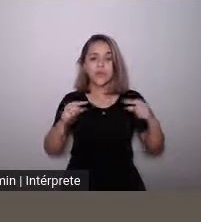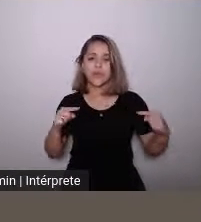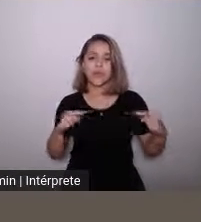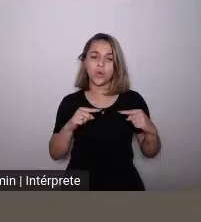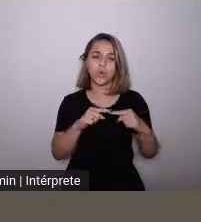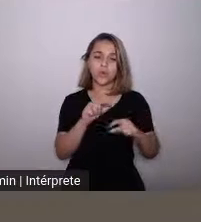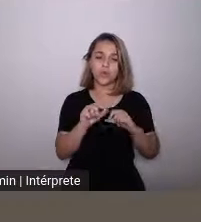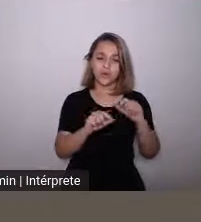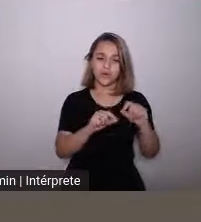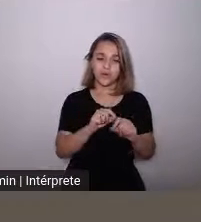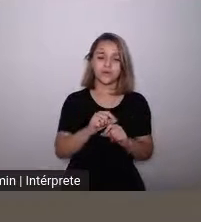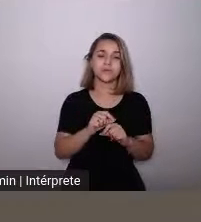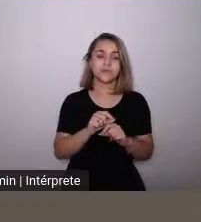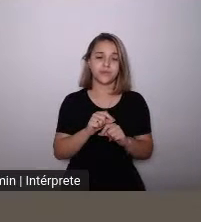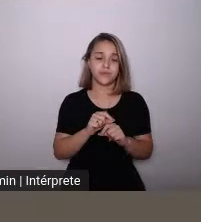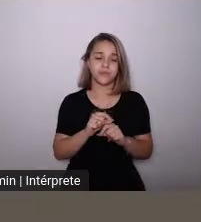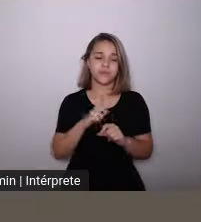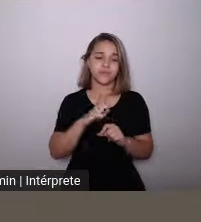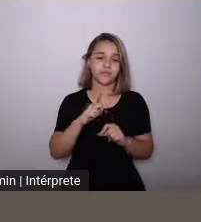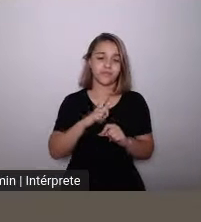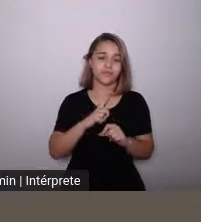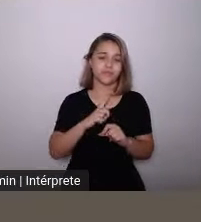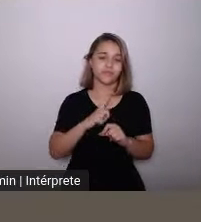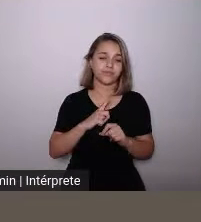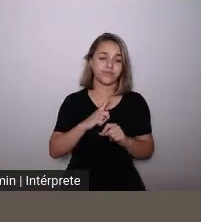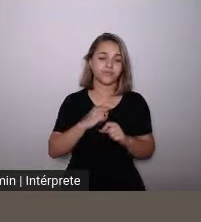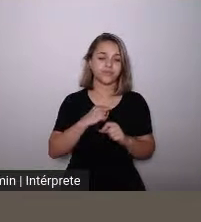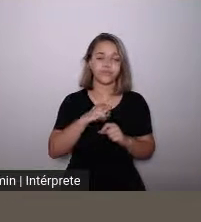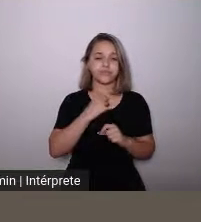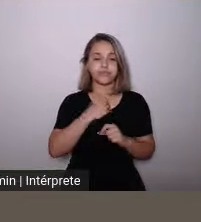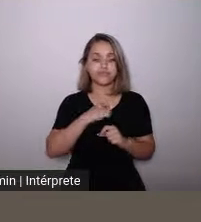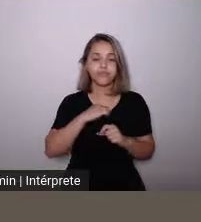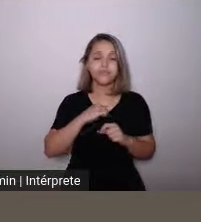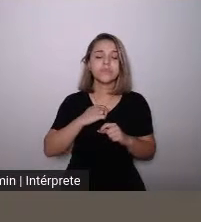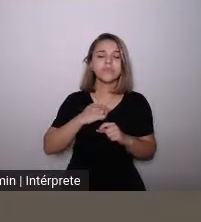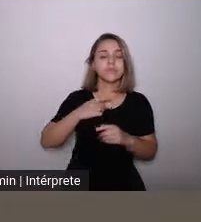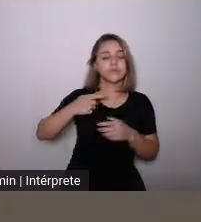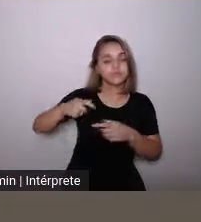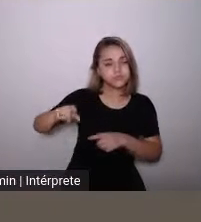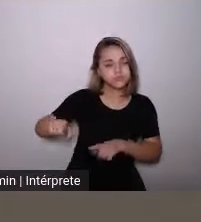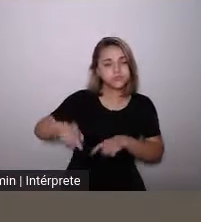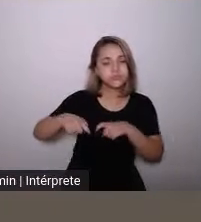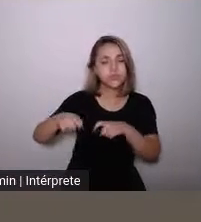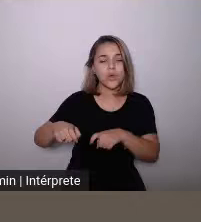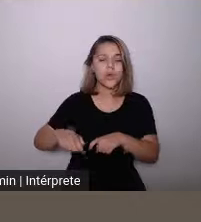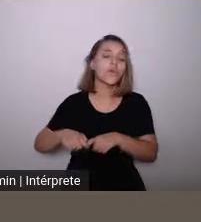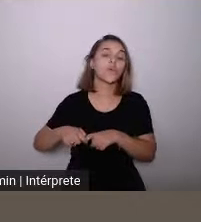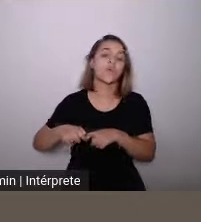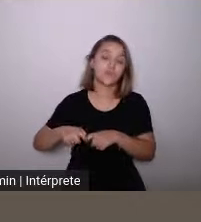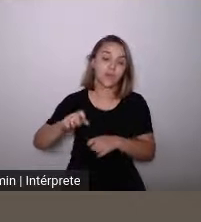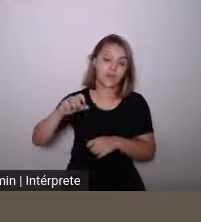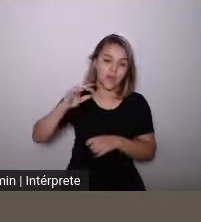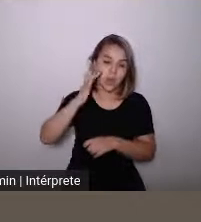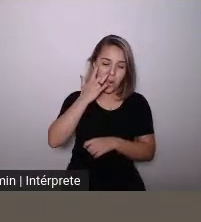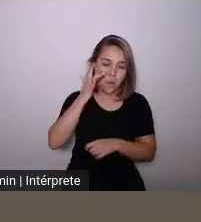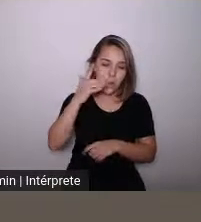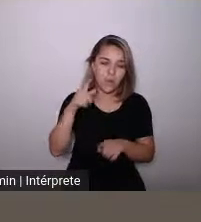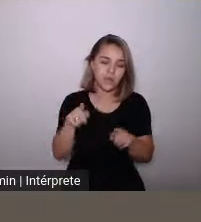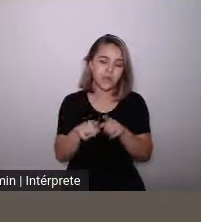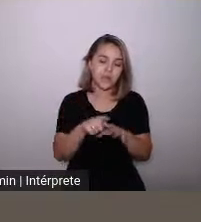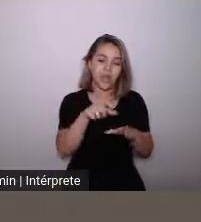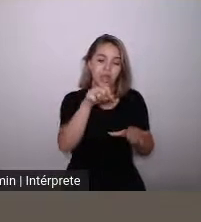não determinado, pelo declínio da extração do ouro e diamante em Minas Gerais, bem como ao declínio da plantação de café no Vale do